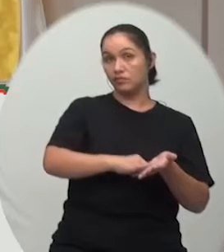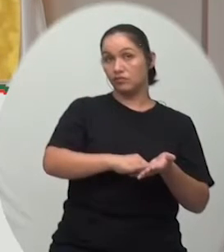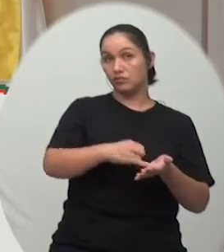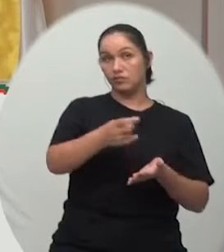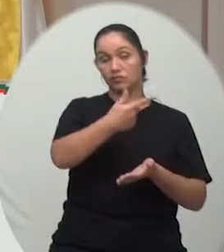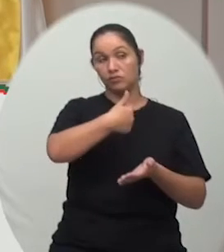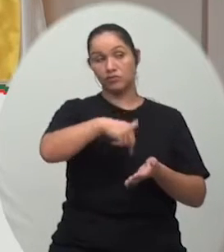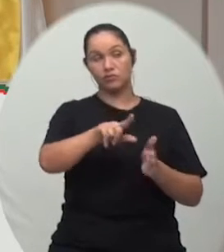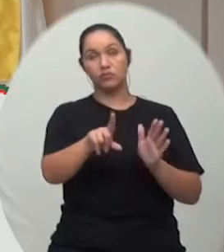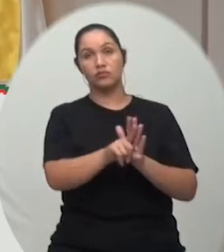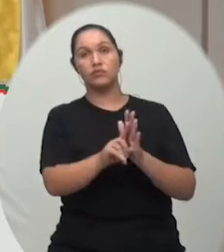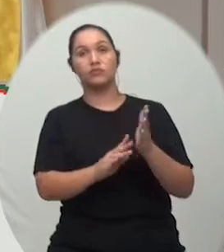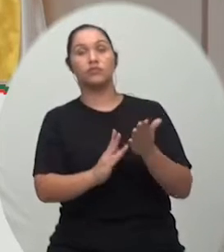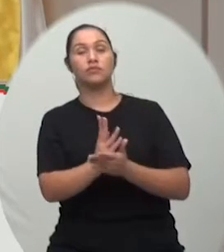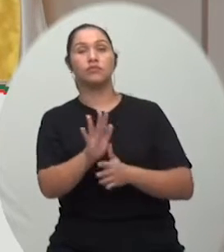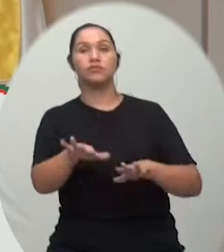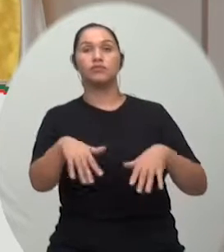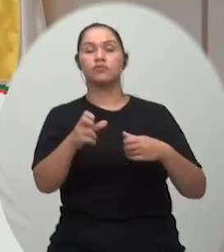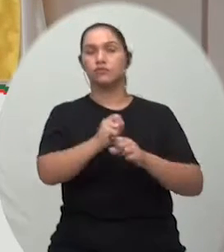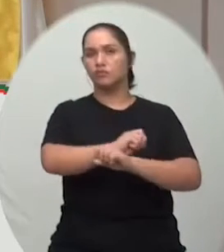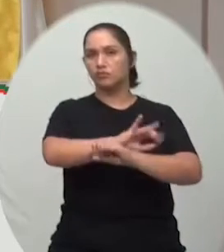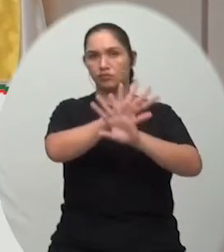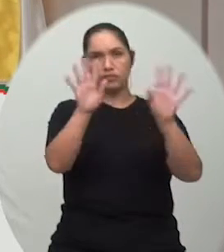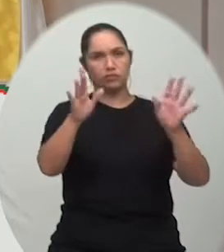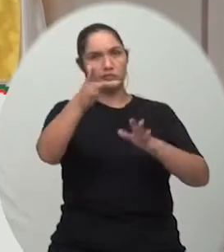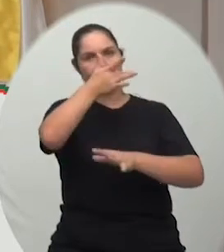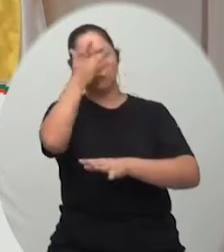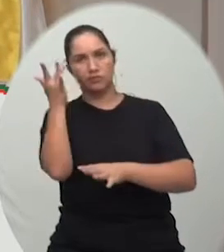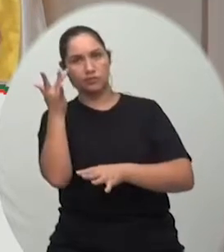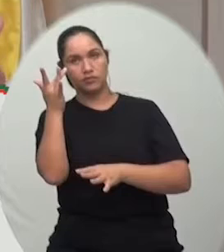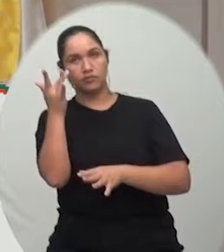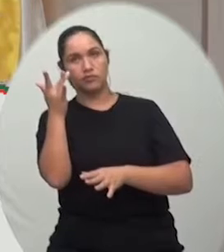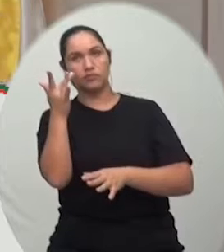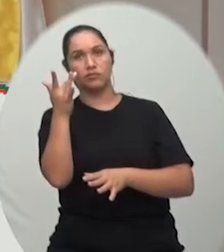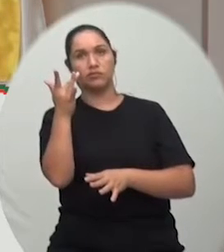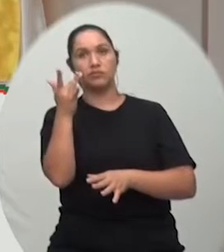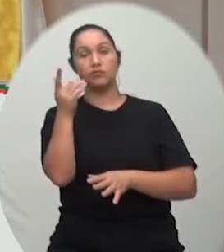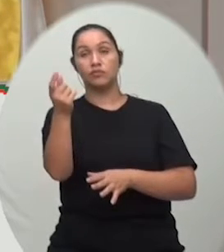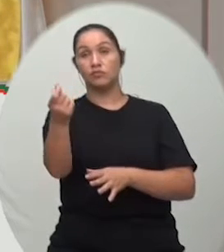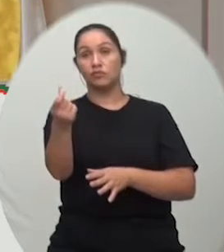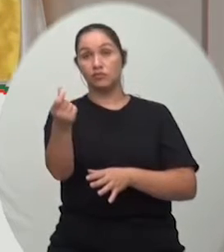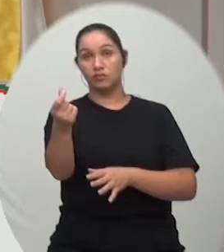casa aprovou, né, ela é bem clara. Todas as pessoas que são